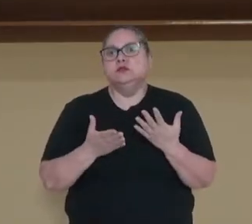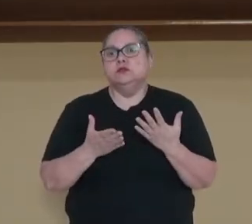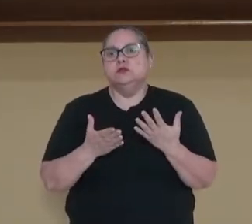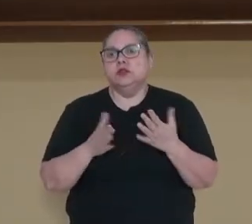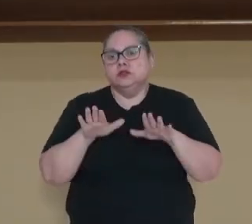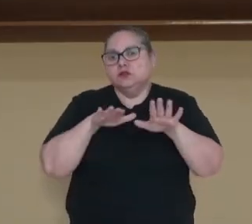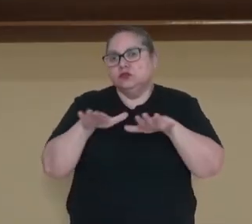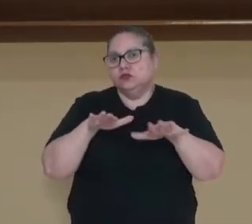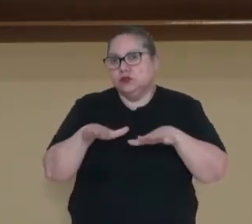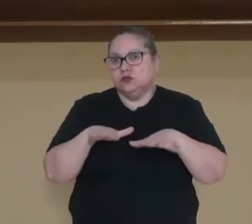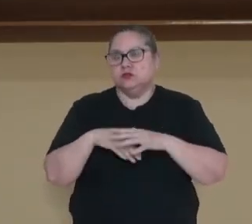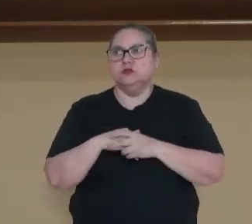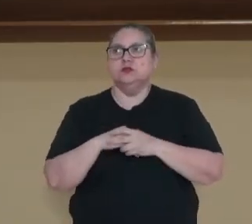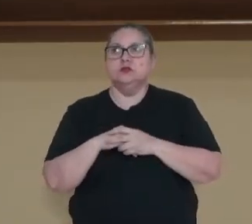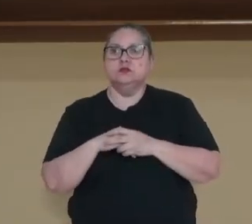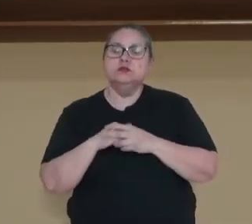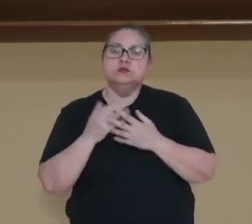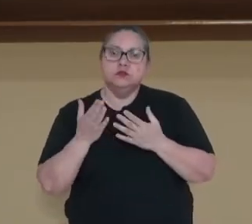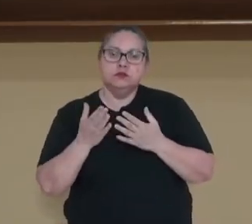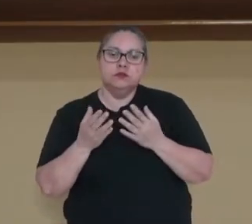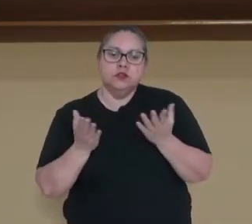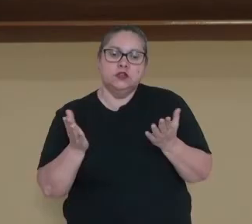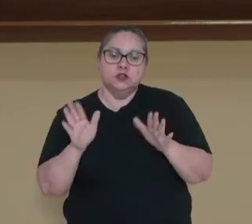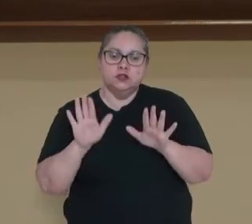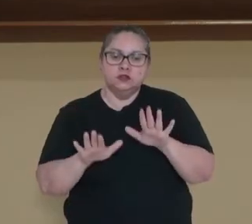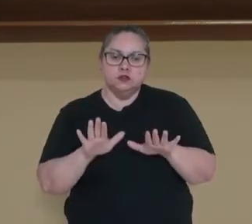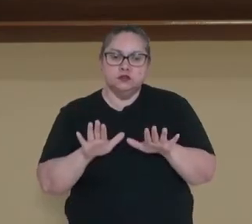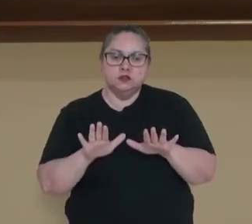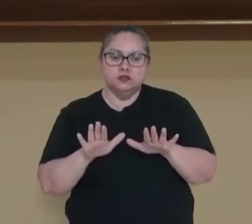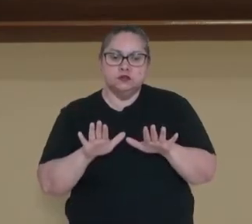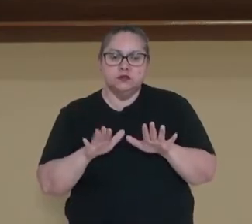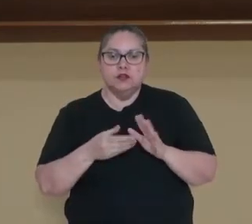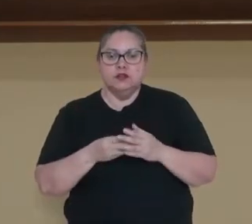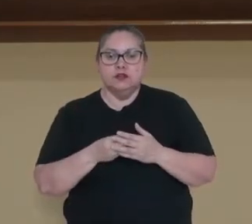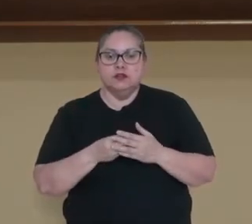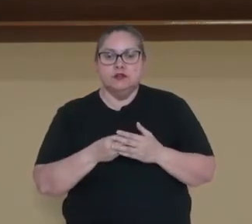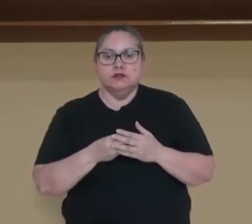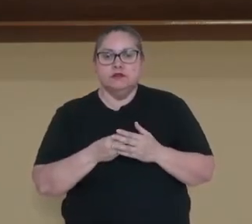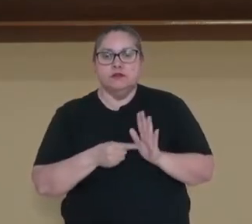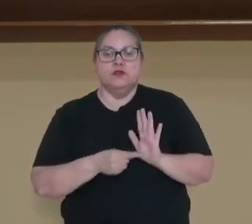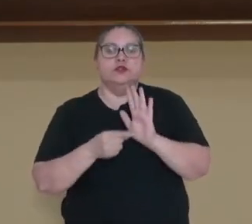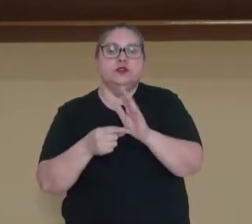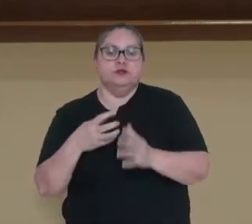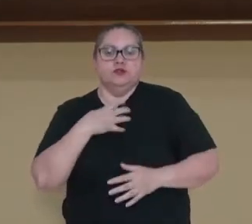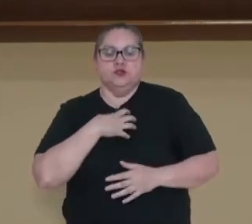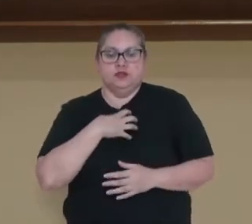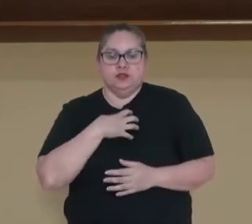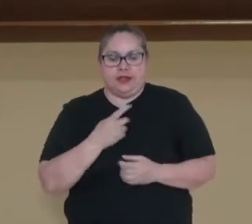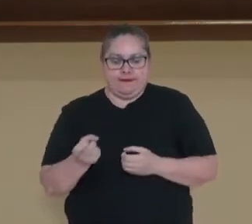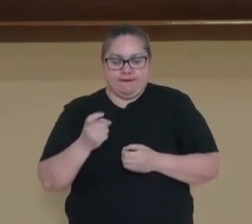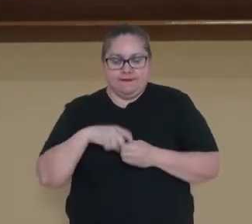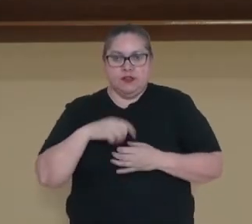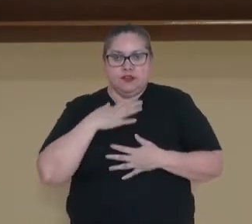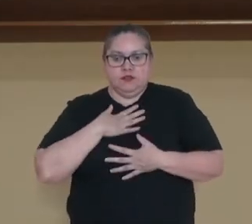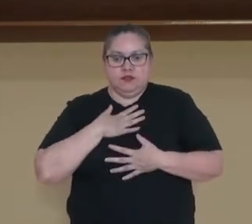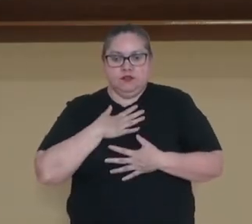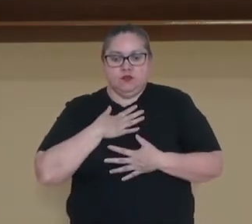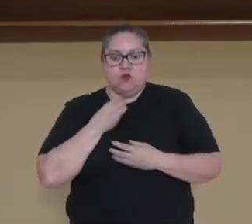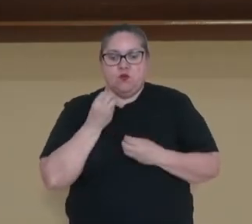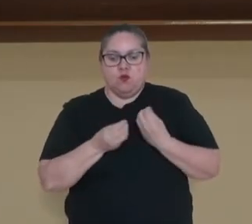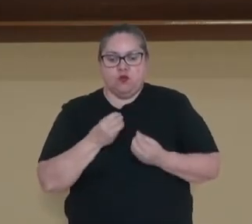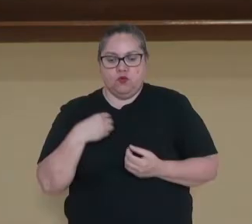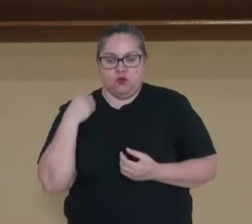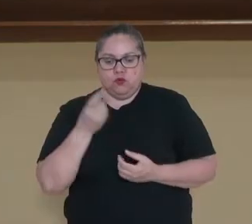esses movimentos acabam muitas vezes entregando o sentimento que a gente está sentindo, como